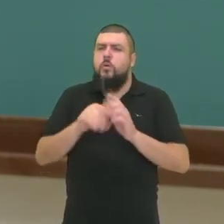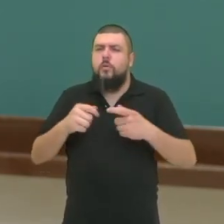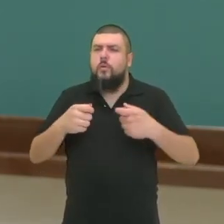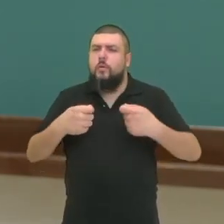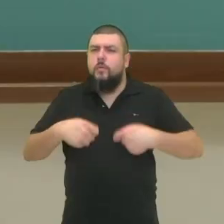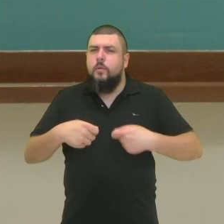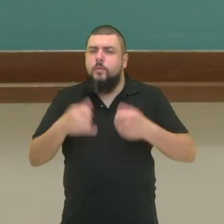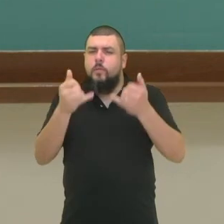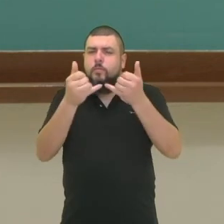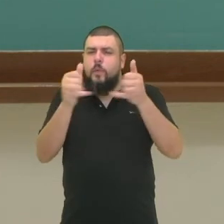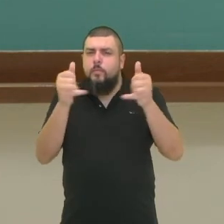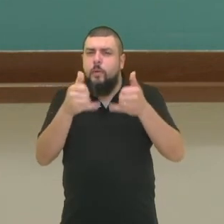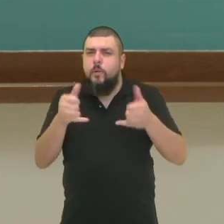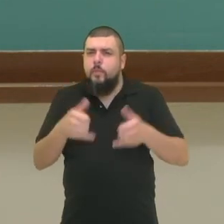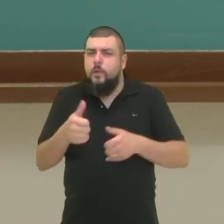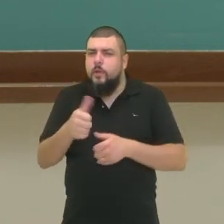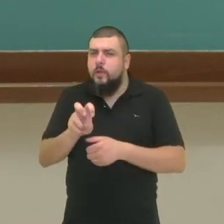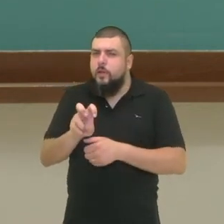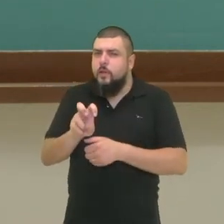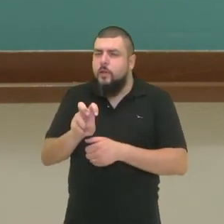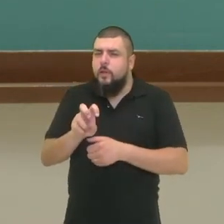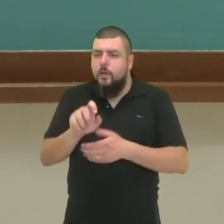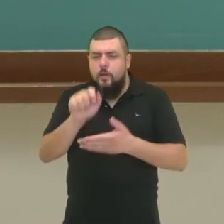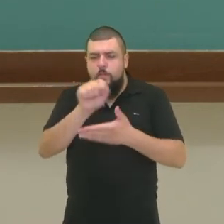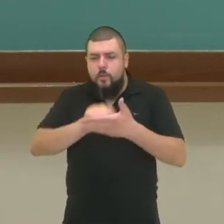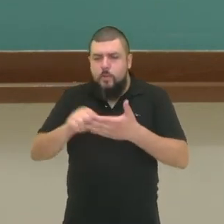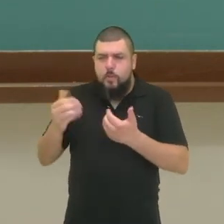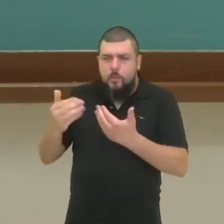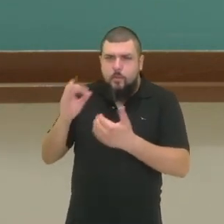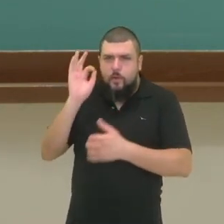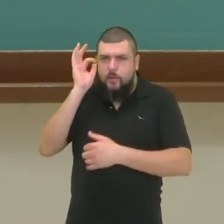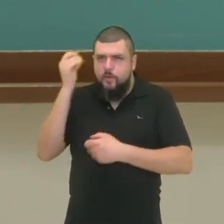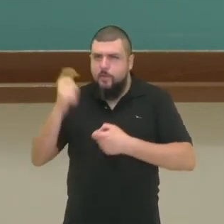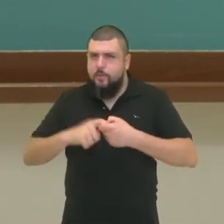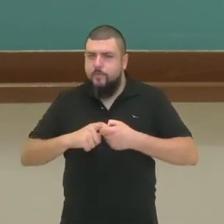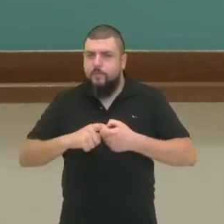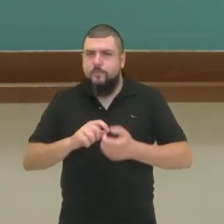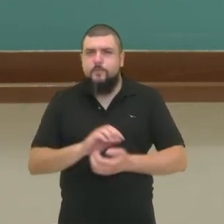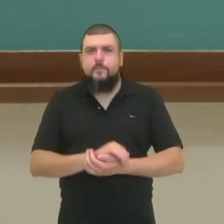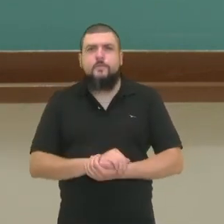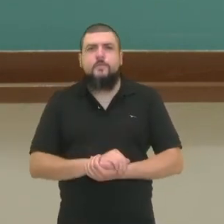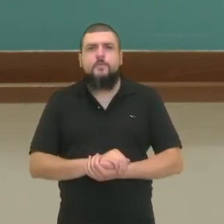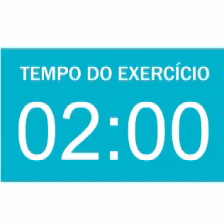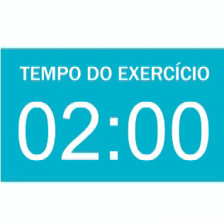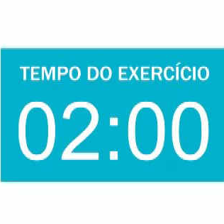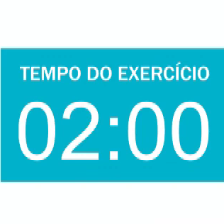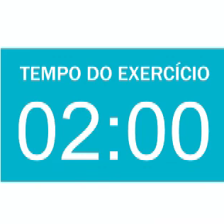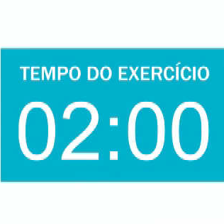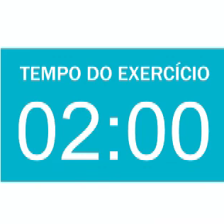linhas. Faz aí, conversa com o colega, eu já volto.